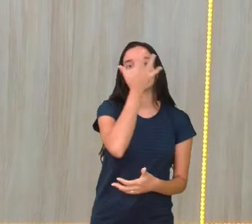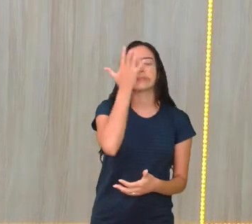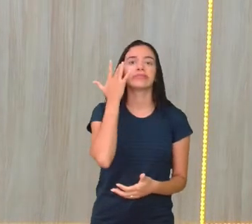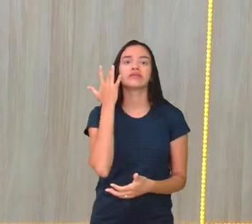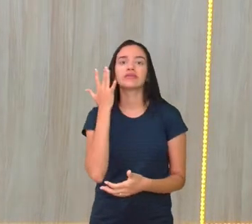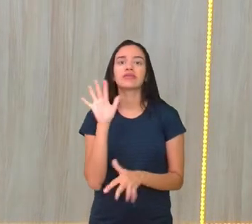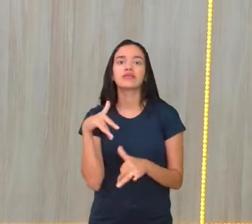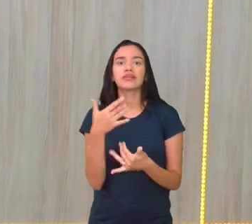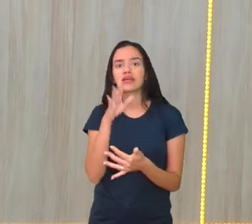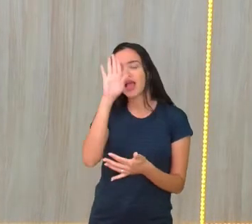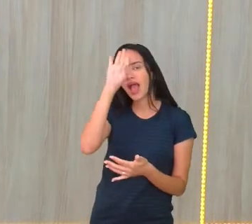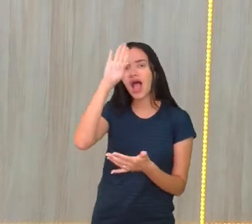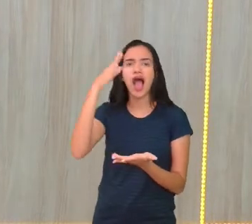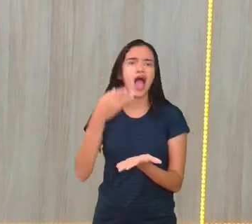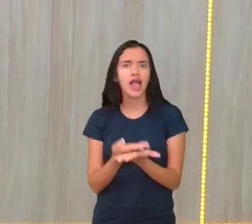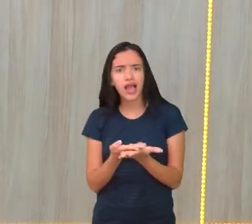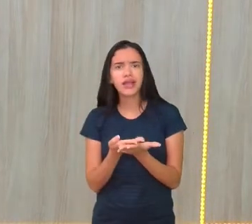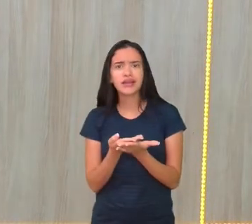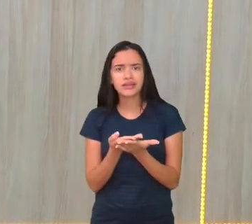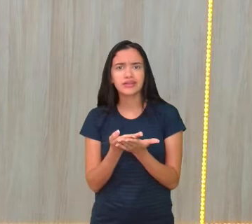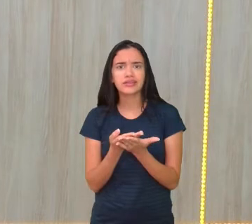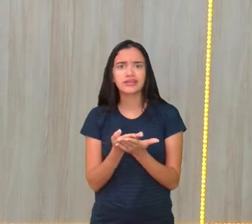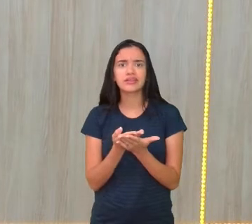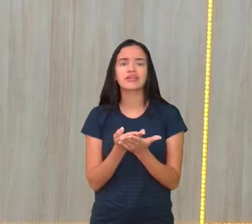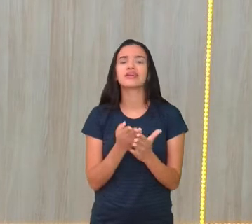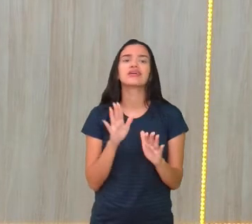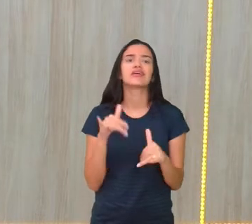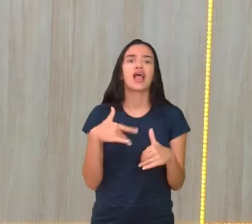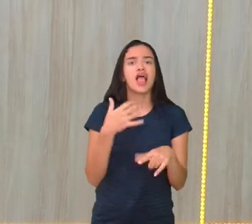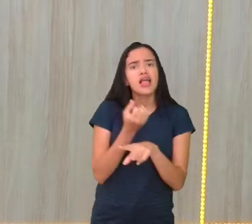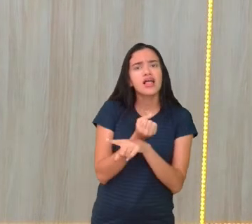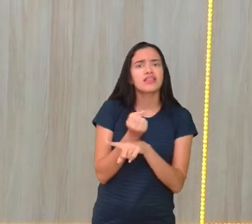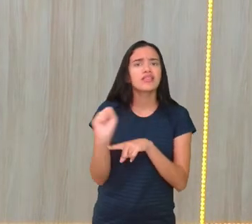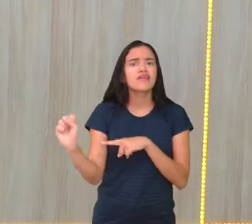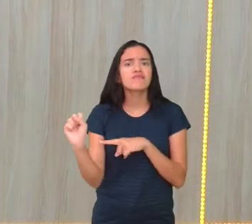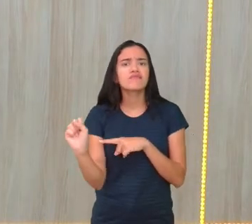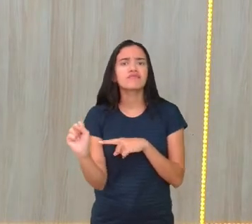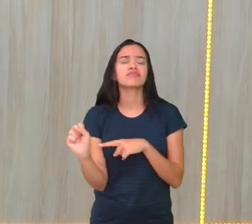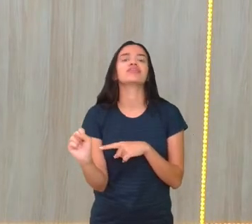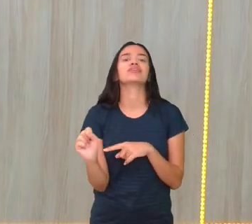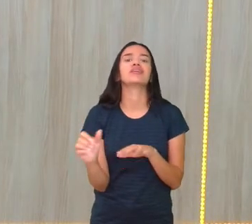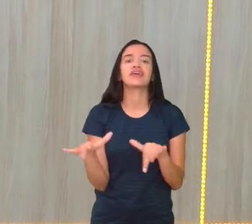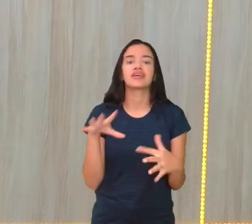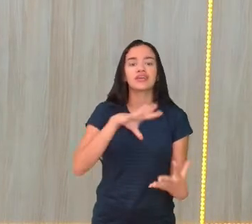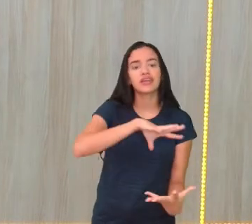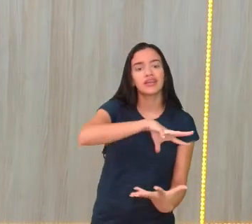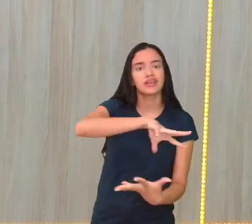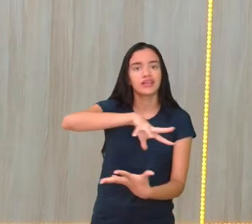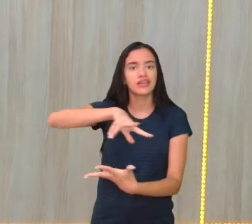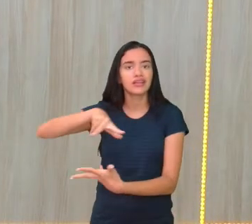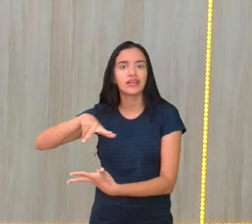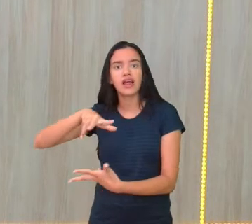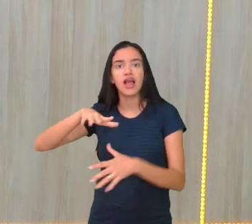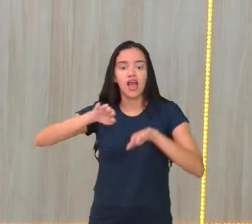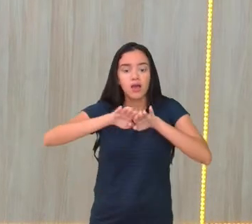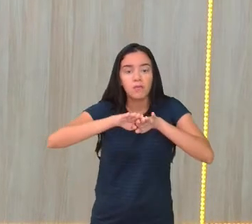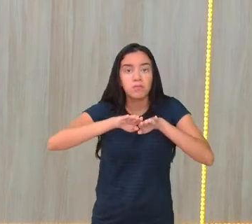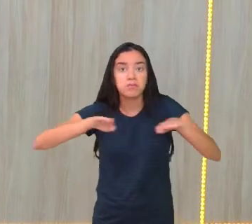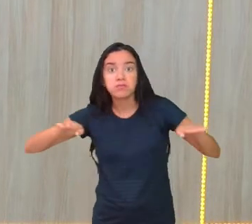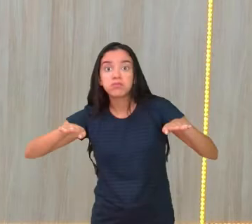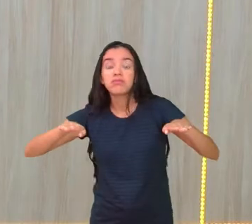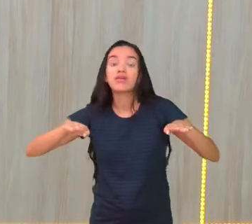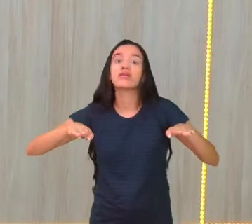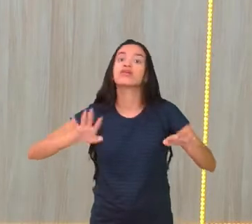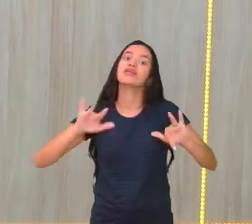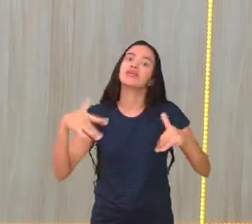ainda acredita, e mais do que acreditar, defende ferrenhamente que a Terra ela é plana. Parecia